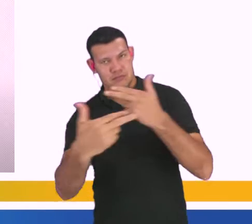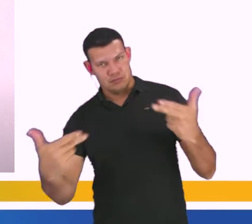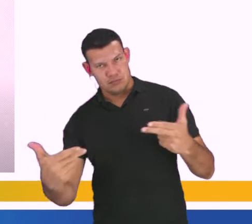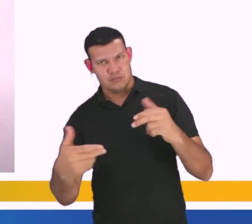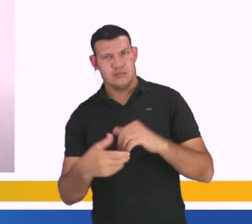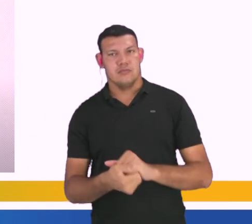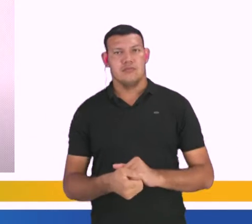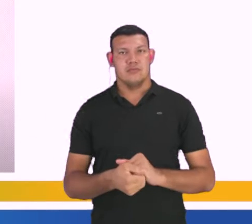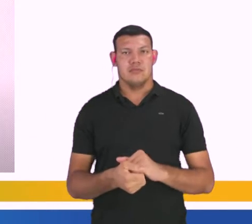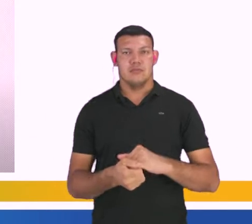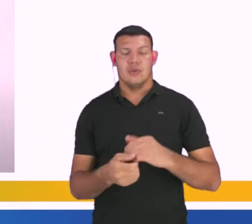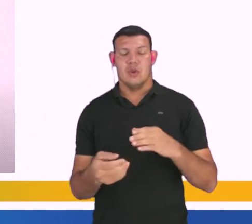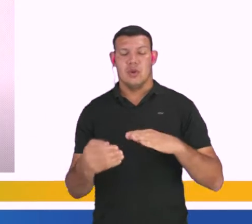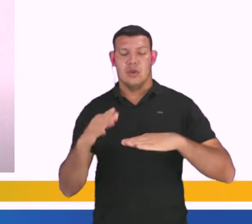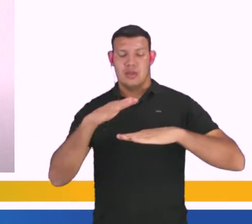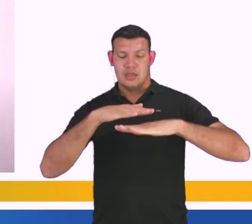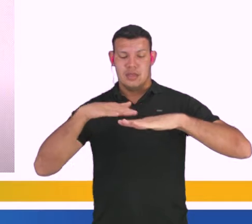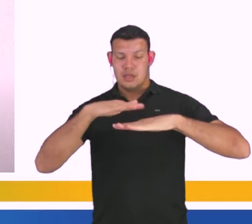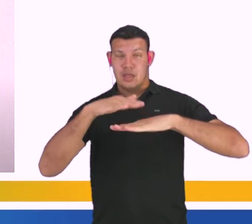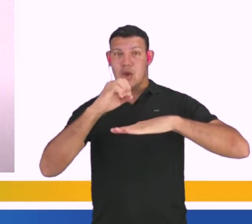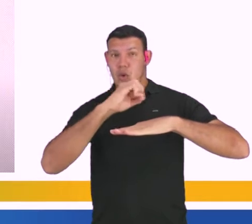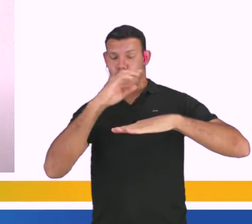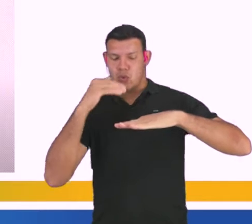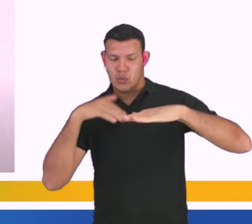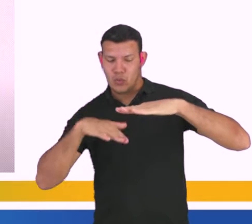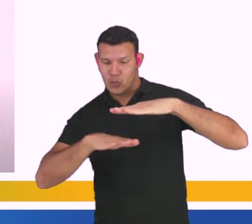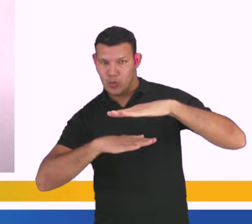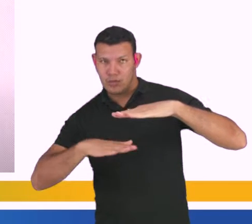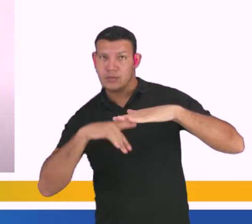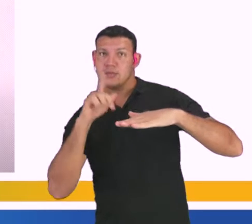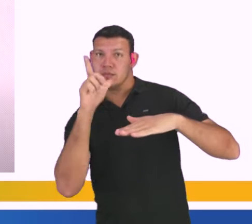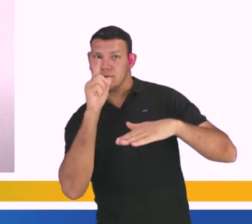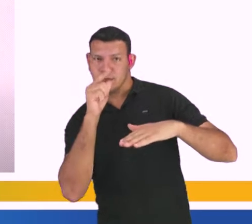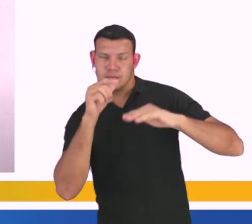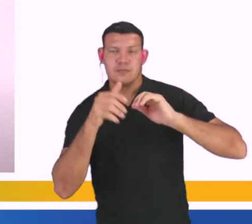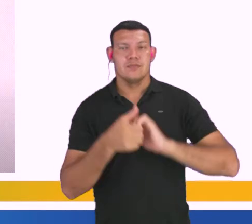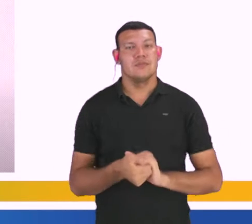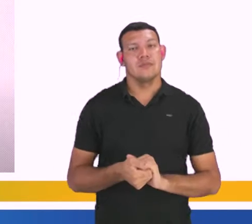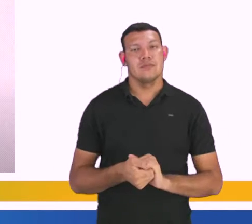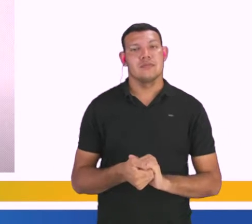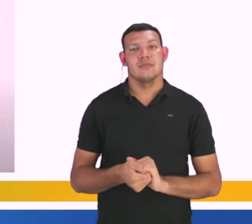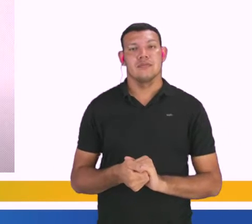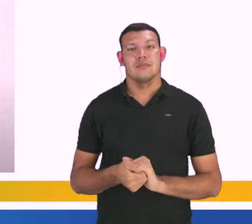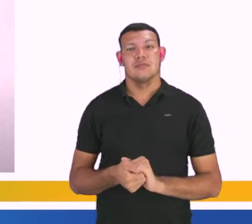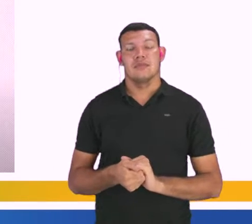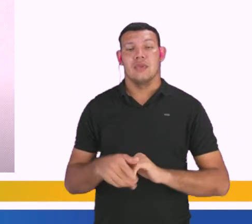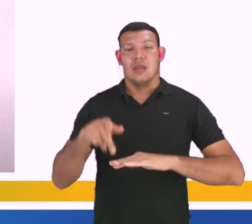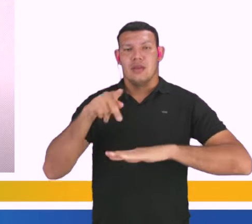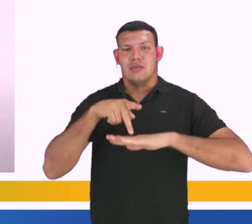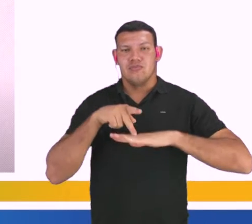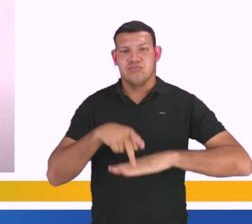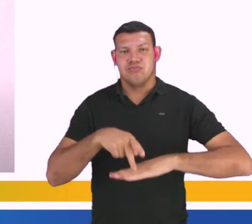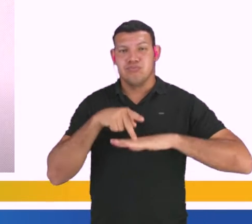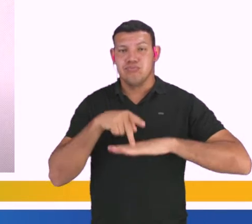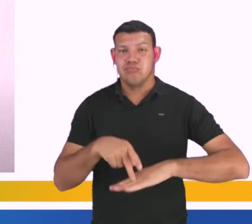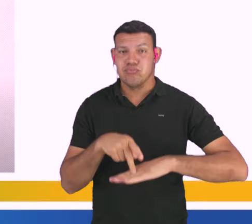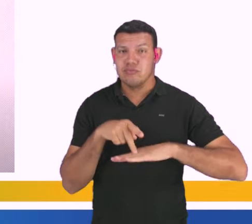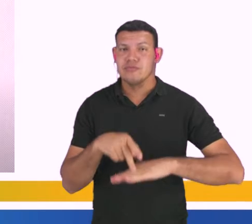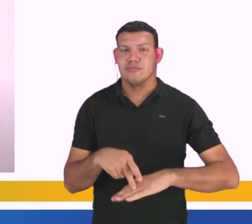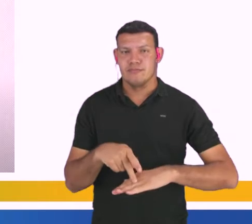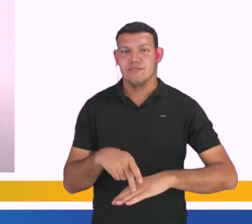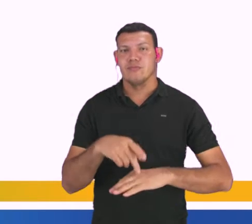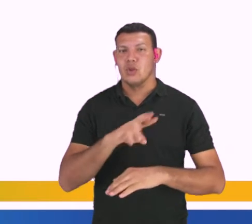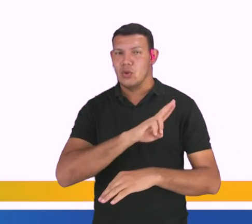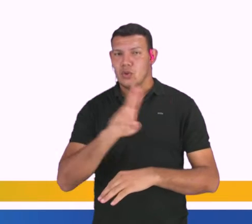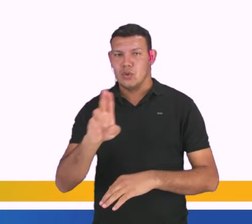submersos ou até imersos também. A água, quando se desloca, ela exerce uma pressão ali e o resultado dessa pressão exercida é o que nós chamamos